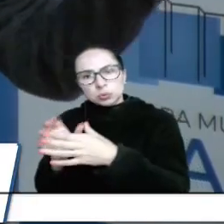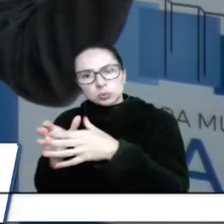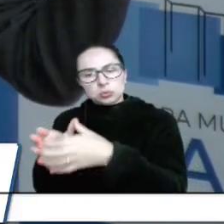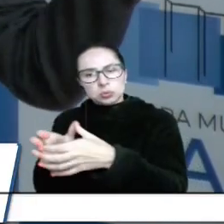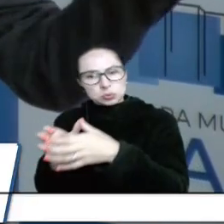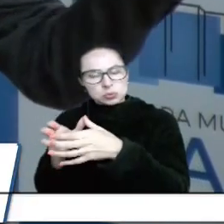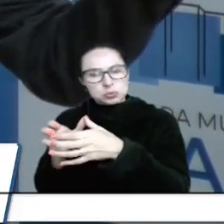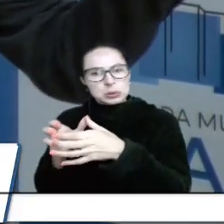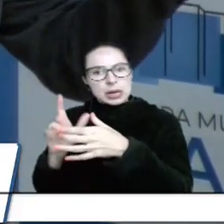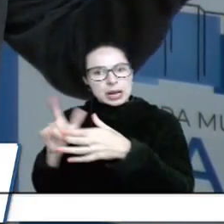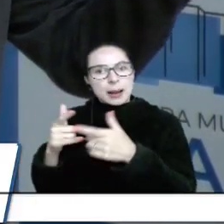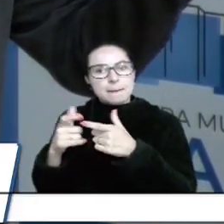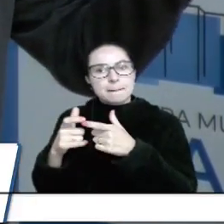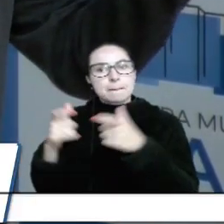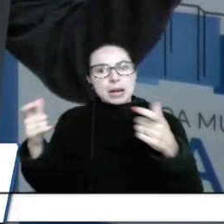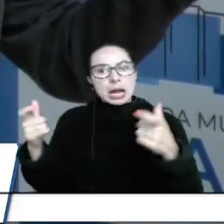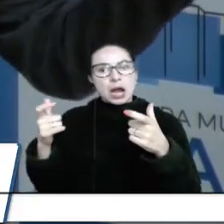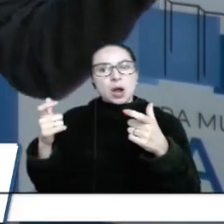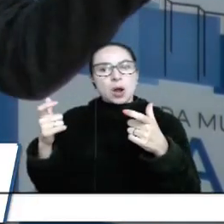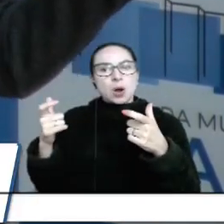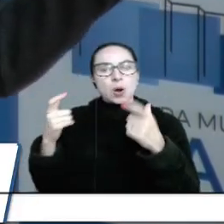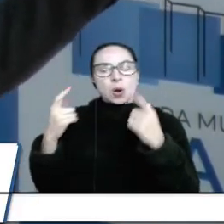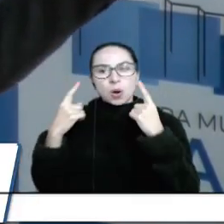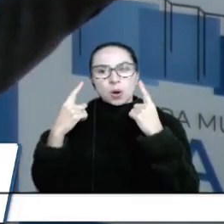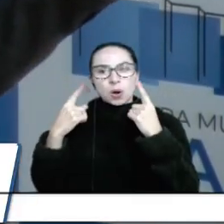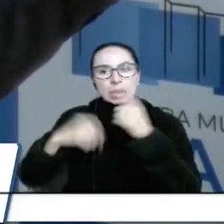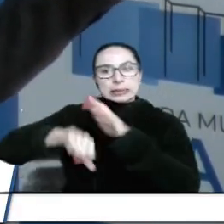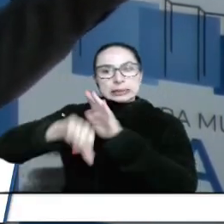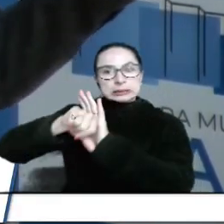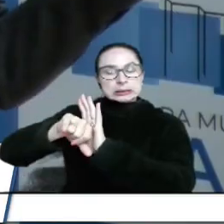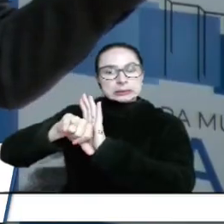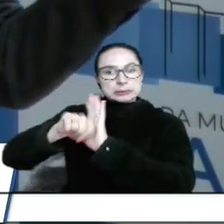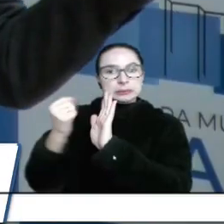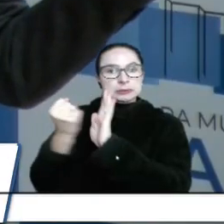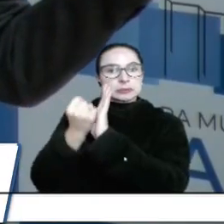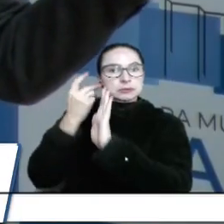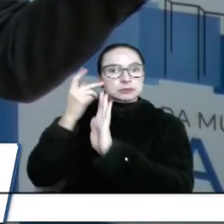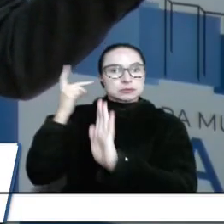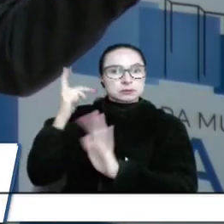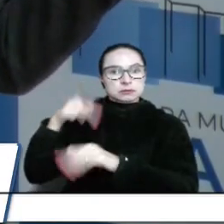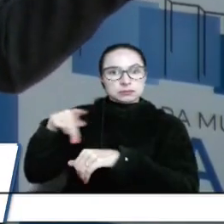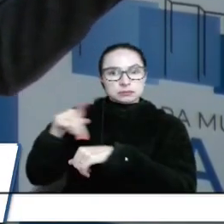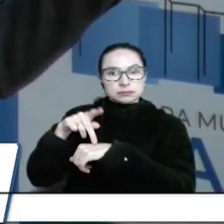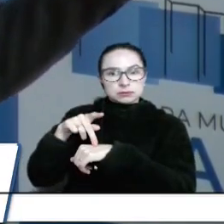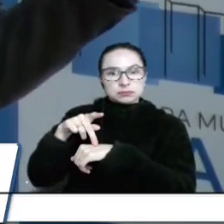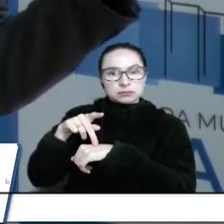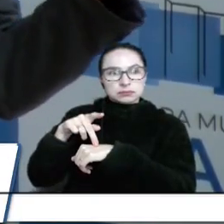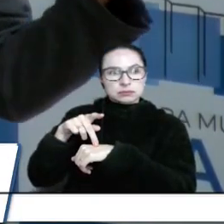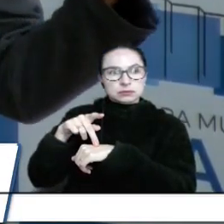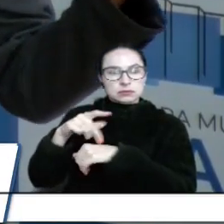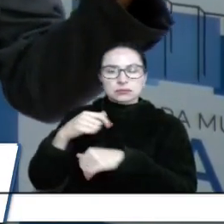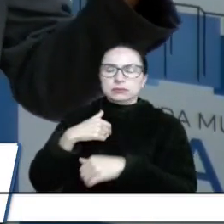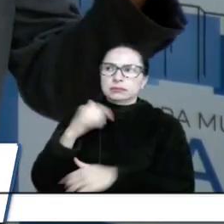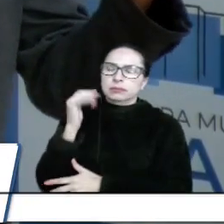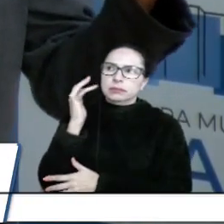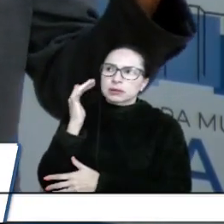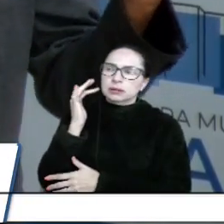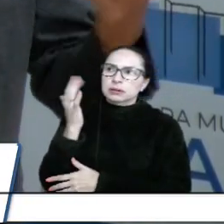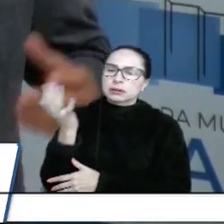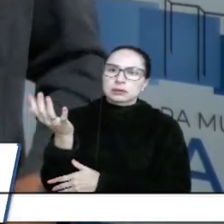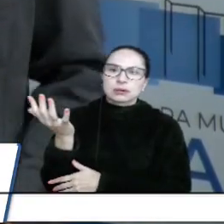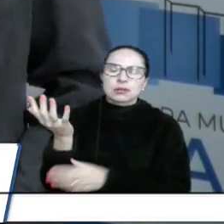maior corrupção histórica do país, eu fico pensando,